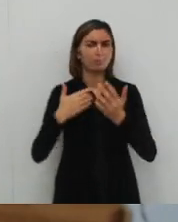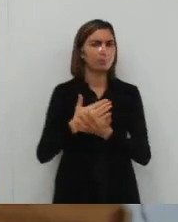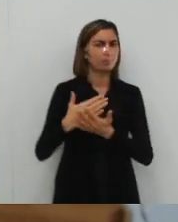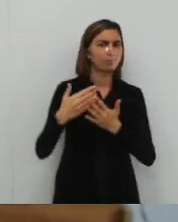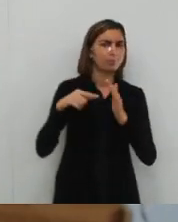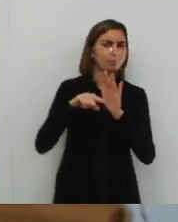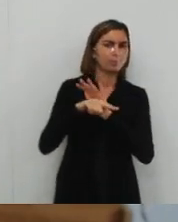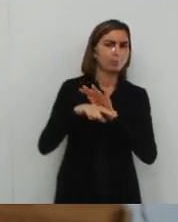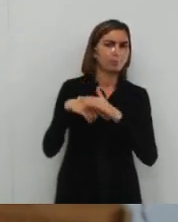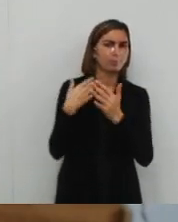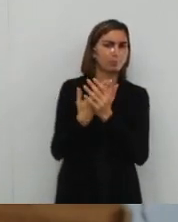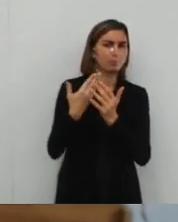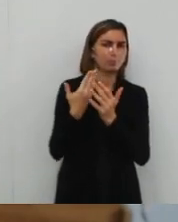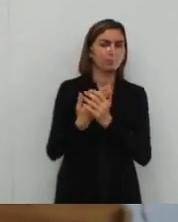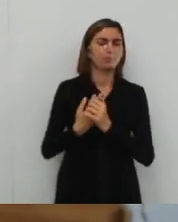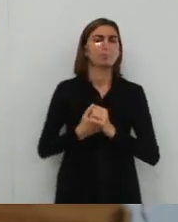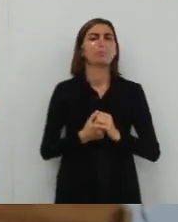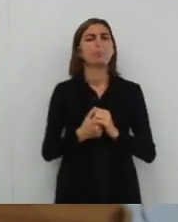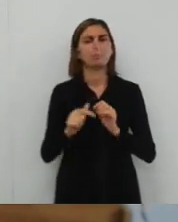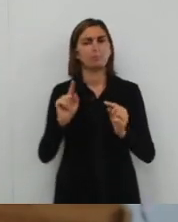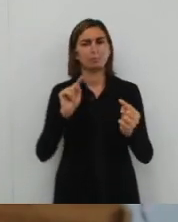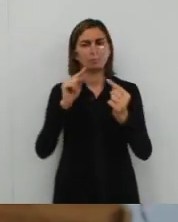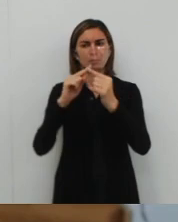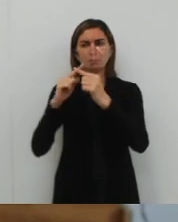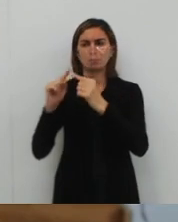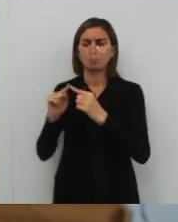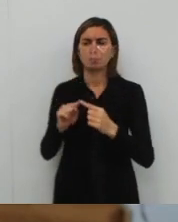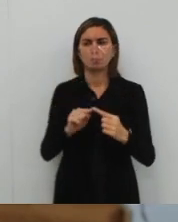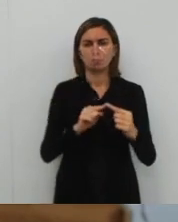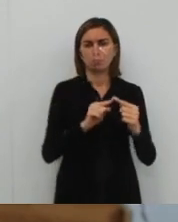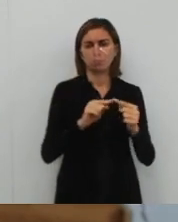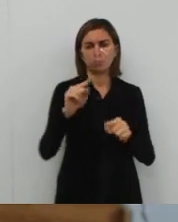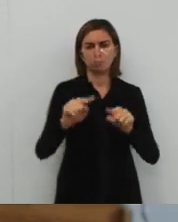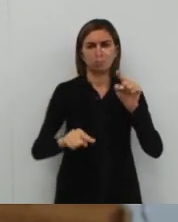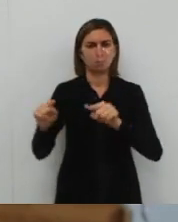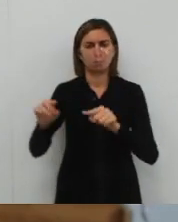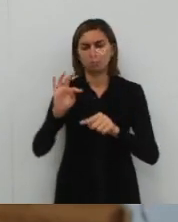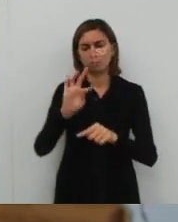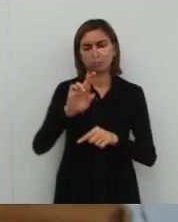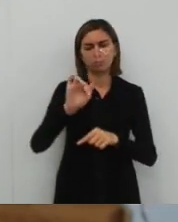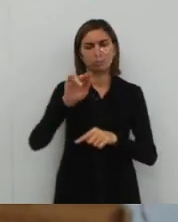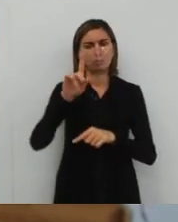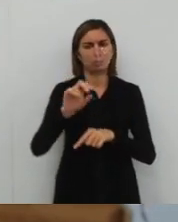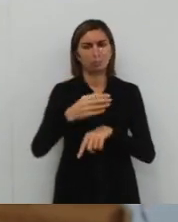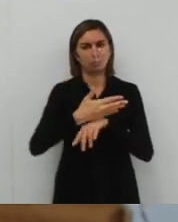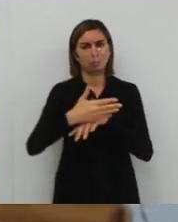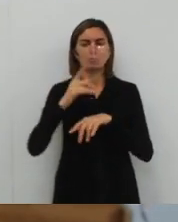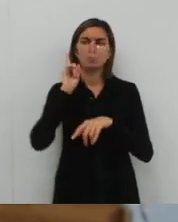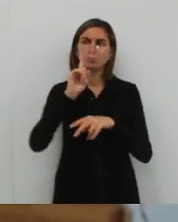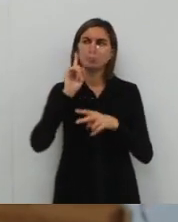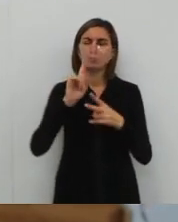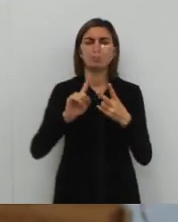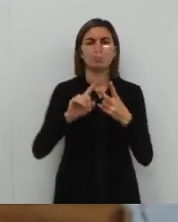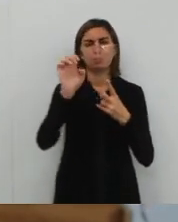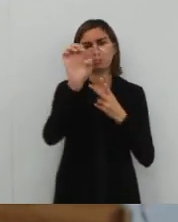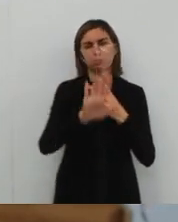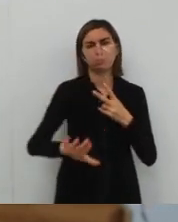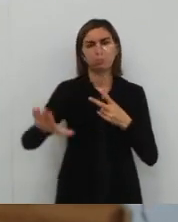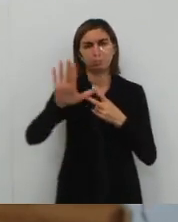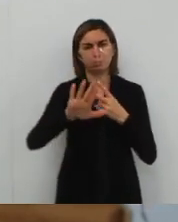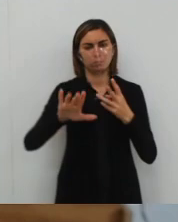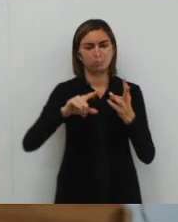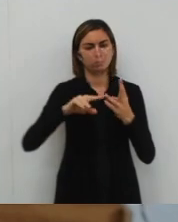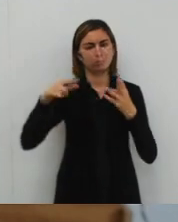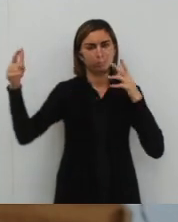uma pesquisa sobre isso e cruzou várias variedades de trigo dos Estados Unidos, da Europa e